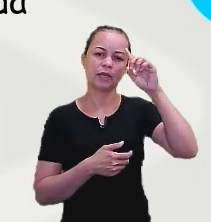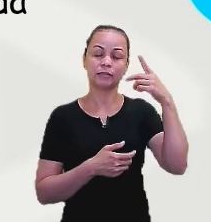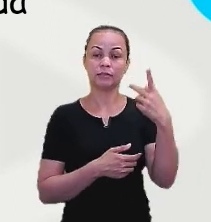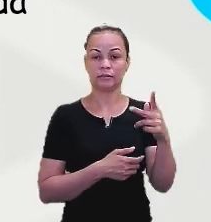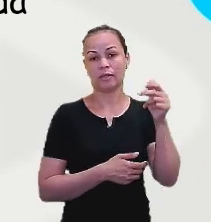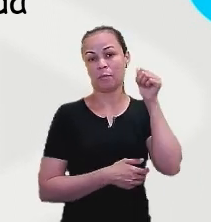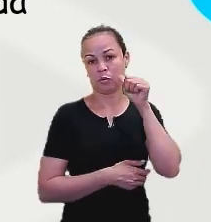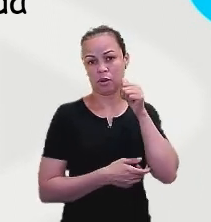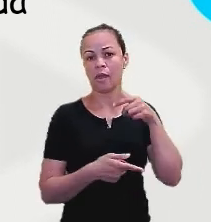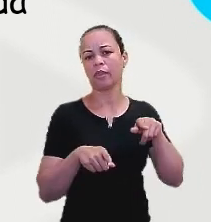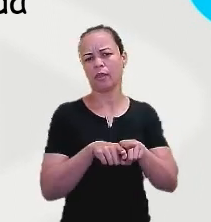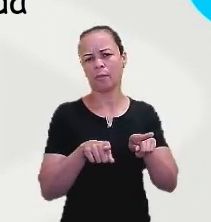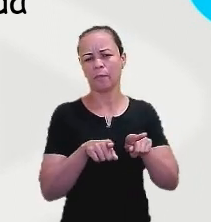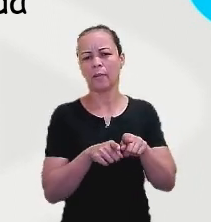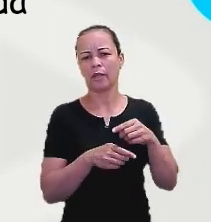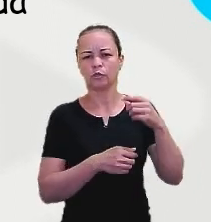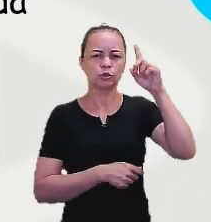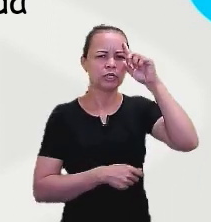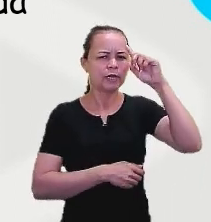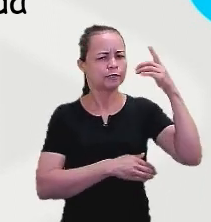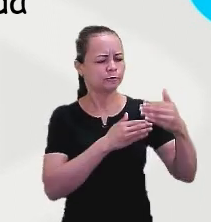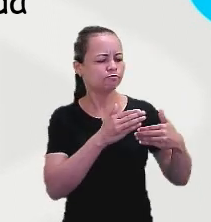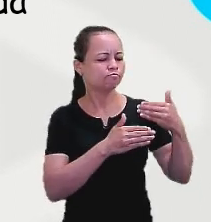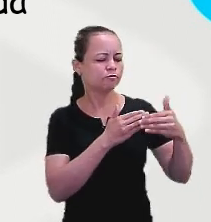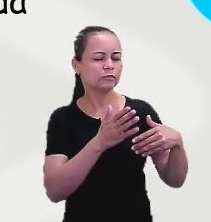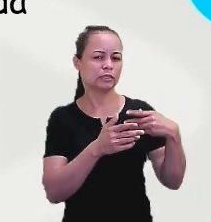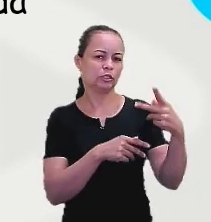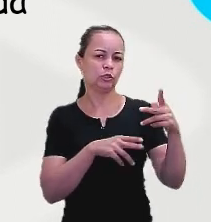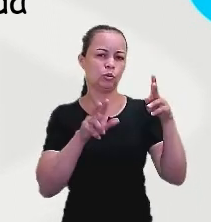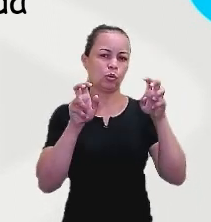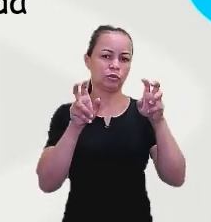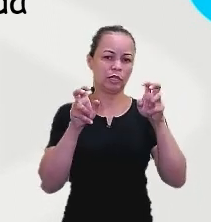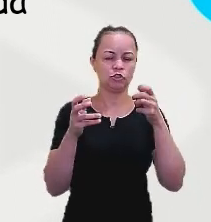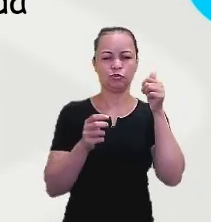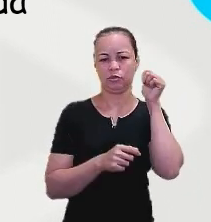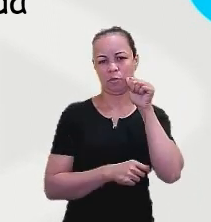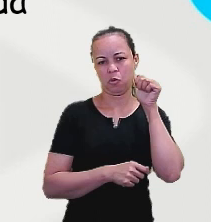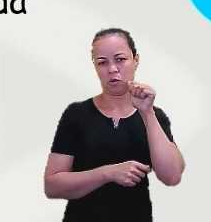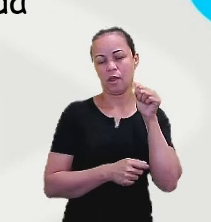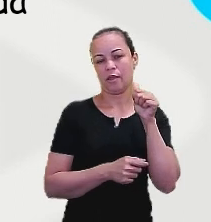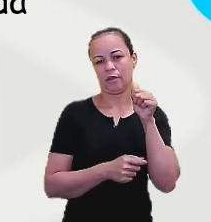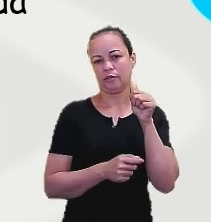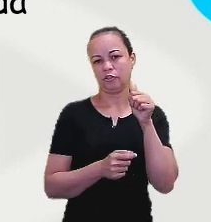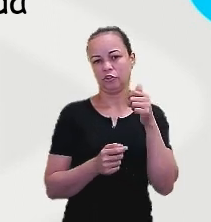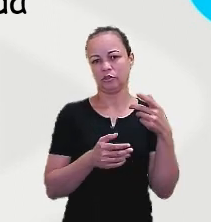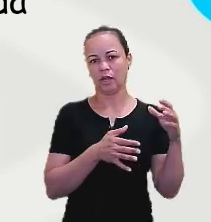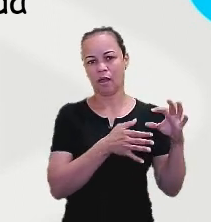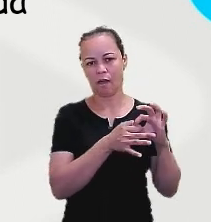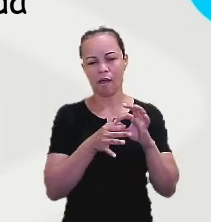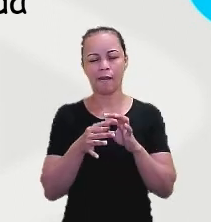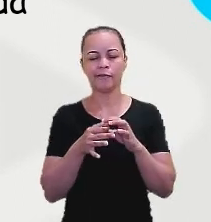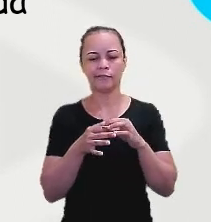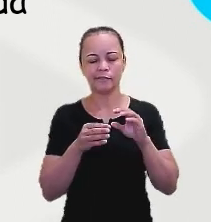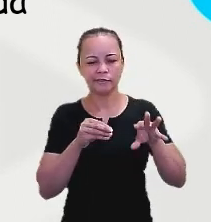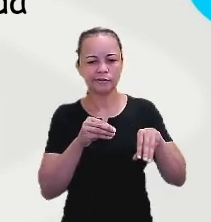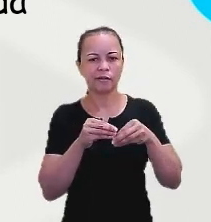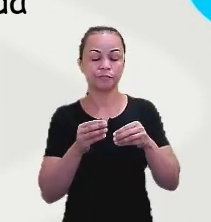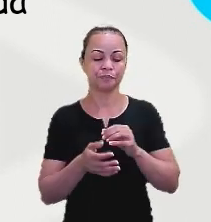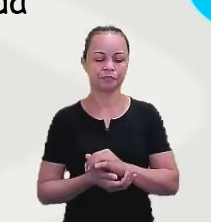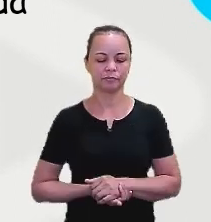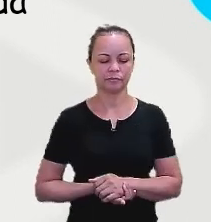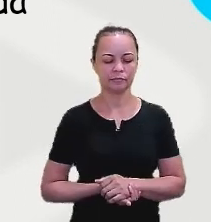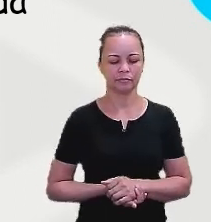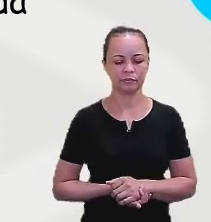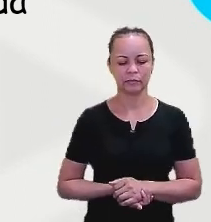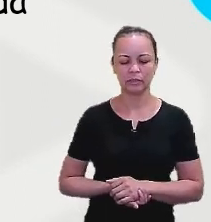dessa mulher, né? Do contexto aí que essa mulher está inserida, que esse homem está inserido. Então, qual é a expressão que mais